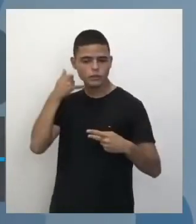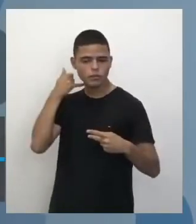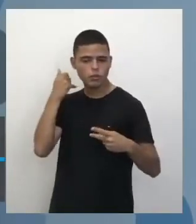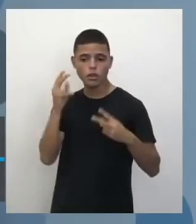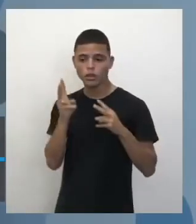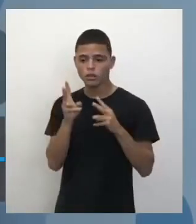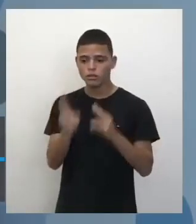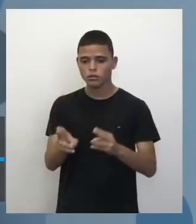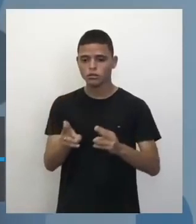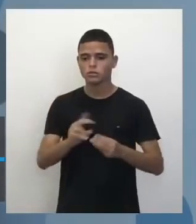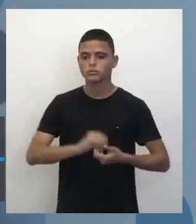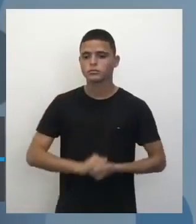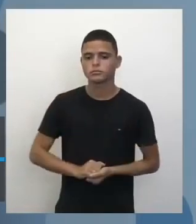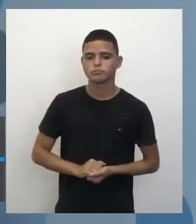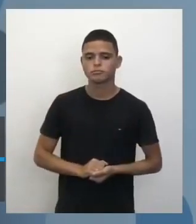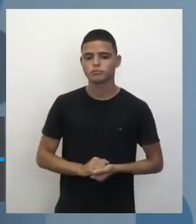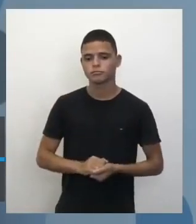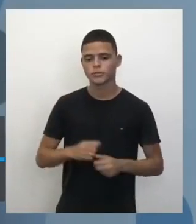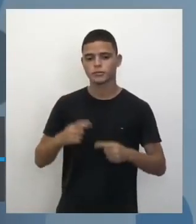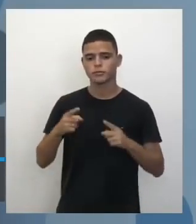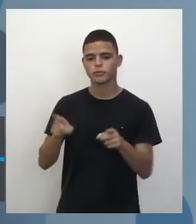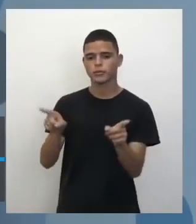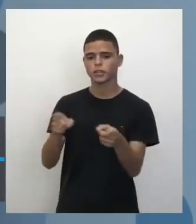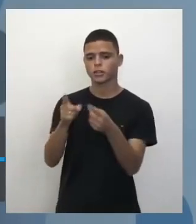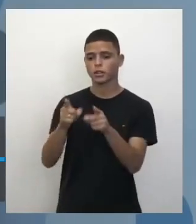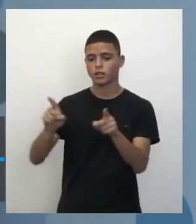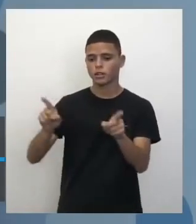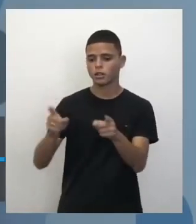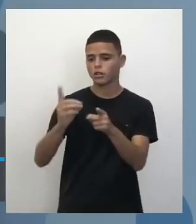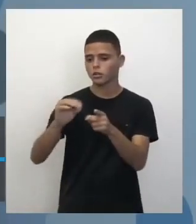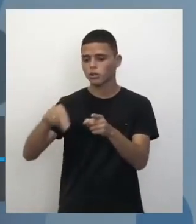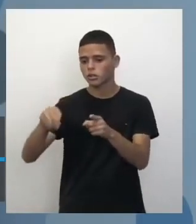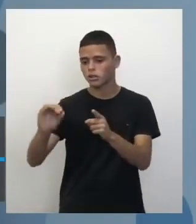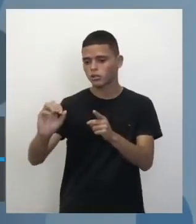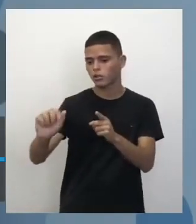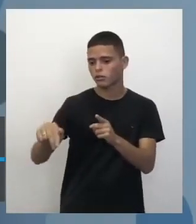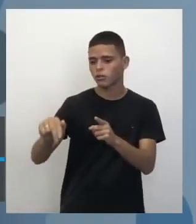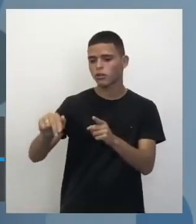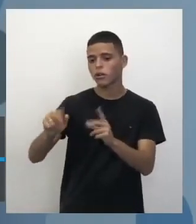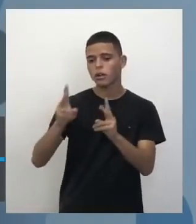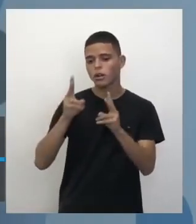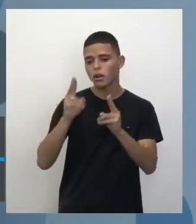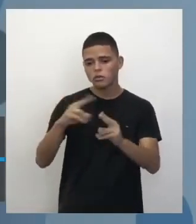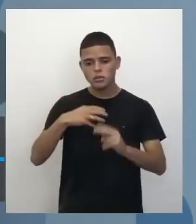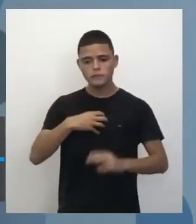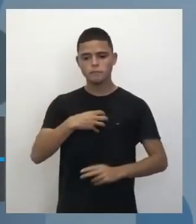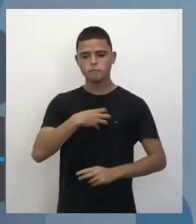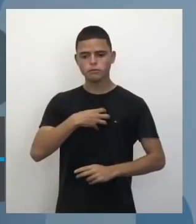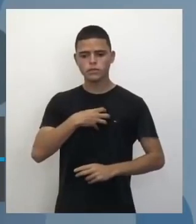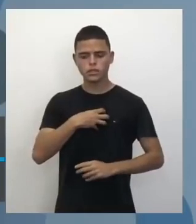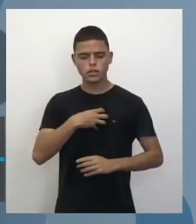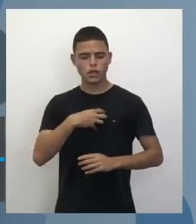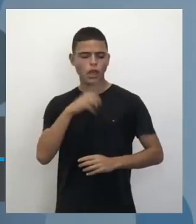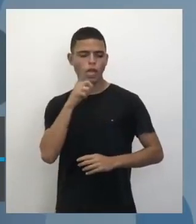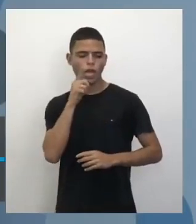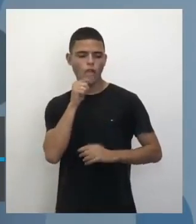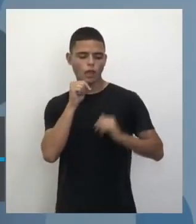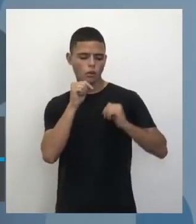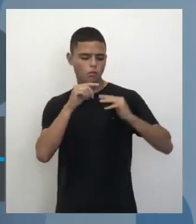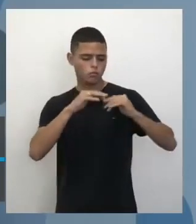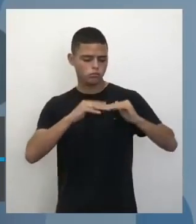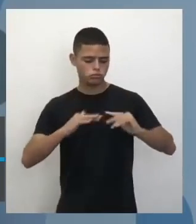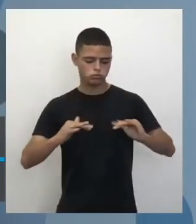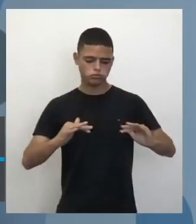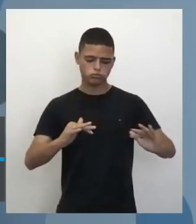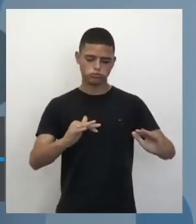tempo, um disco chamado um Dorival Caymmi violão, que é como você ir na Bahia e mergulhar no mar, né? Que é